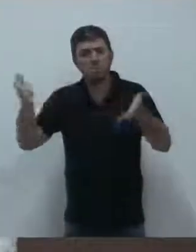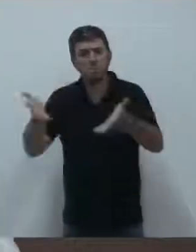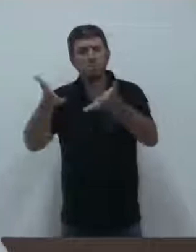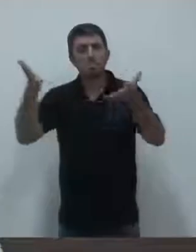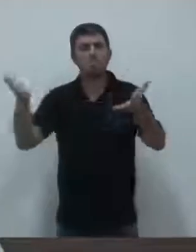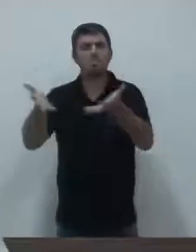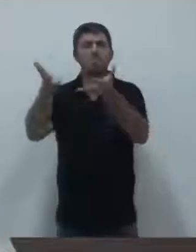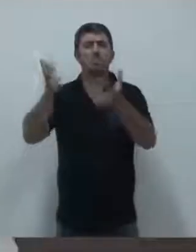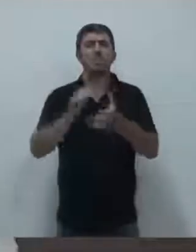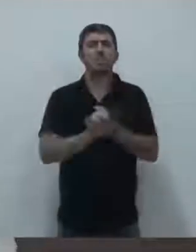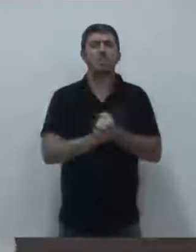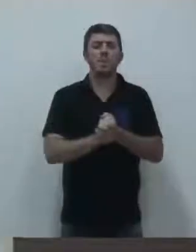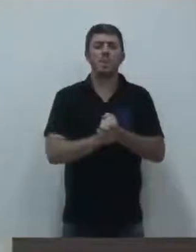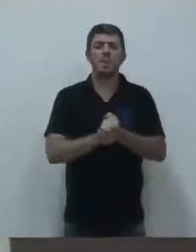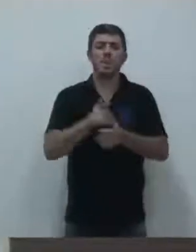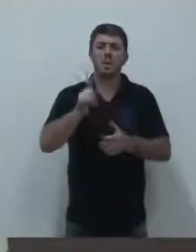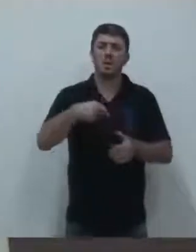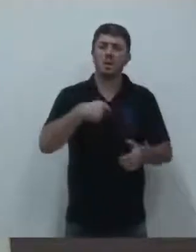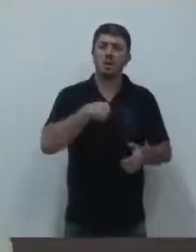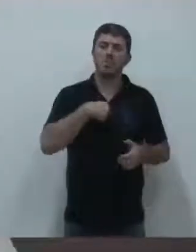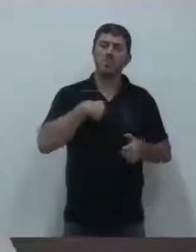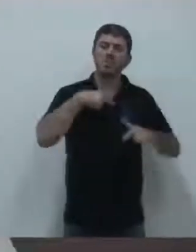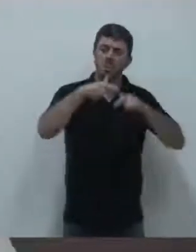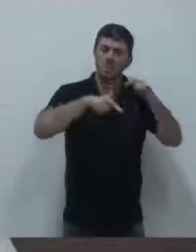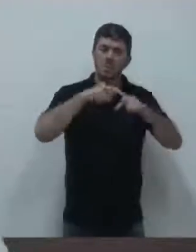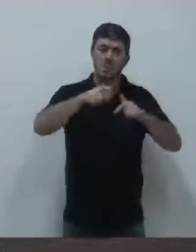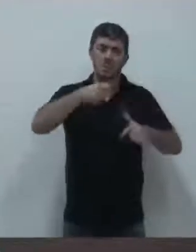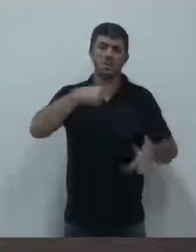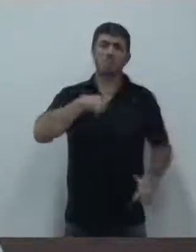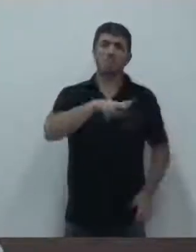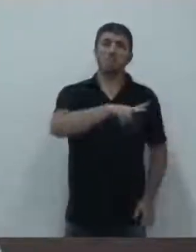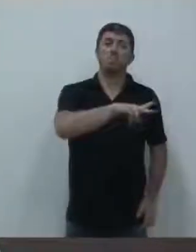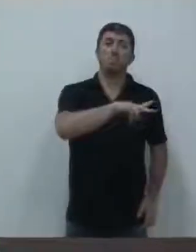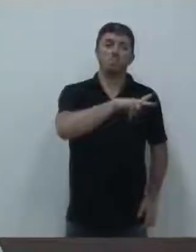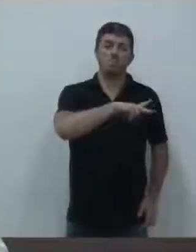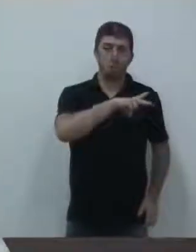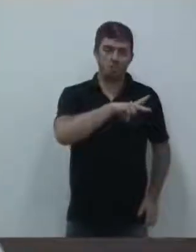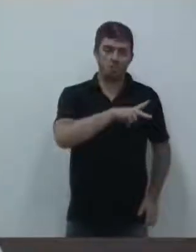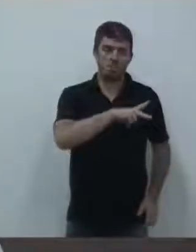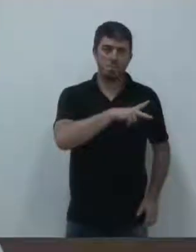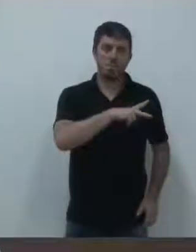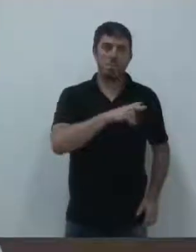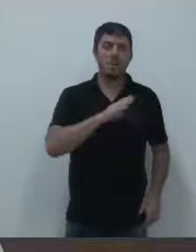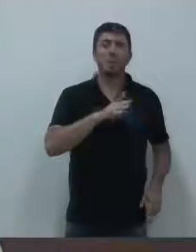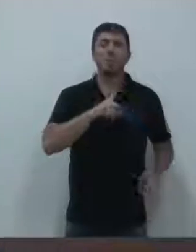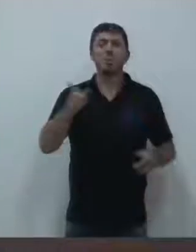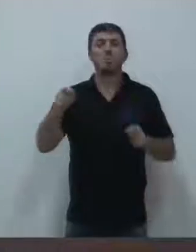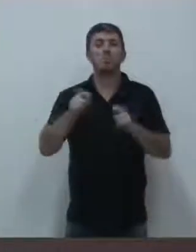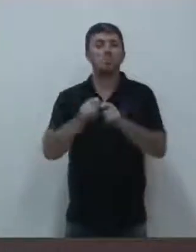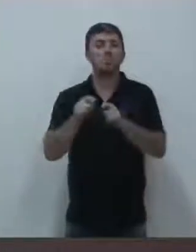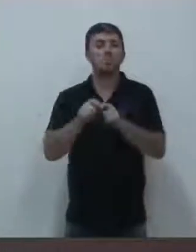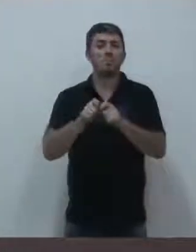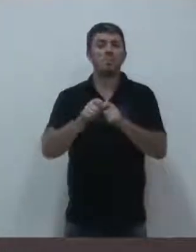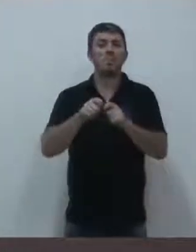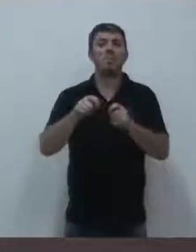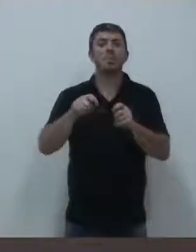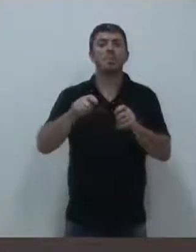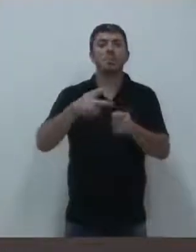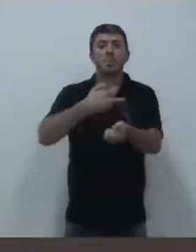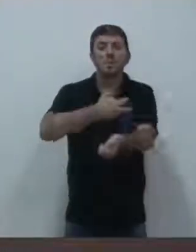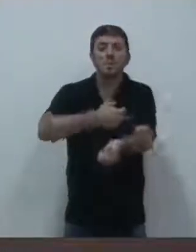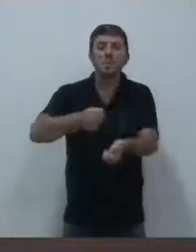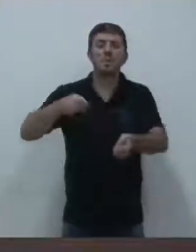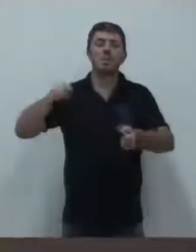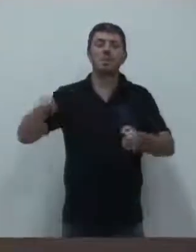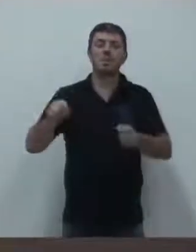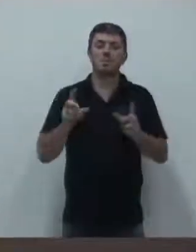privado, ainda o tabu é muito grande da questão, principalmente do exame do câncer de próstata, não é? Então, cada vez que a